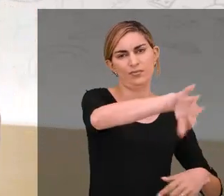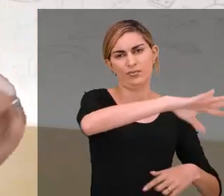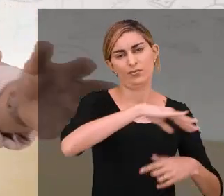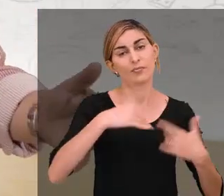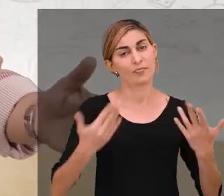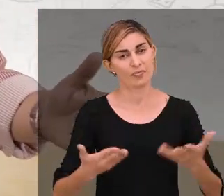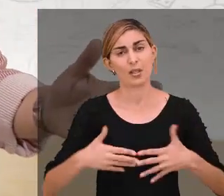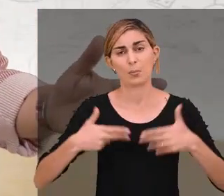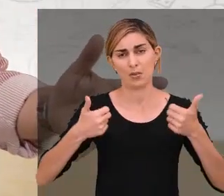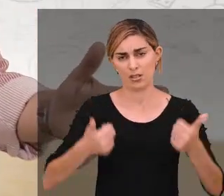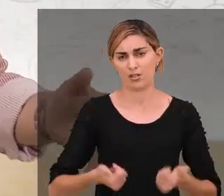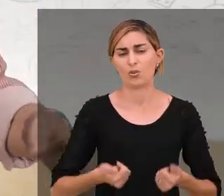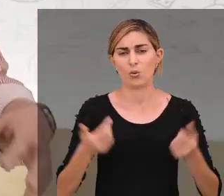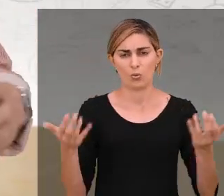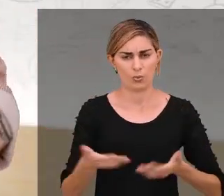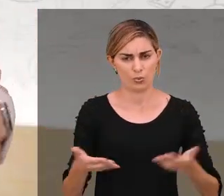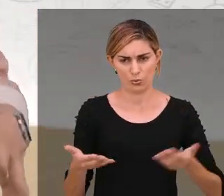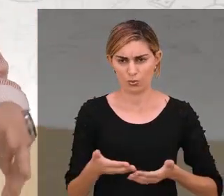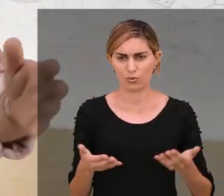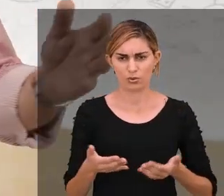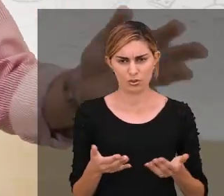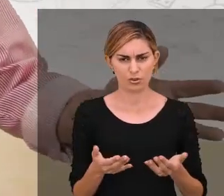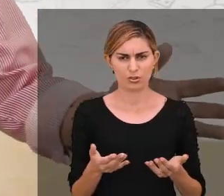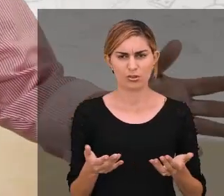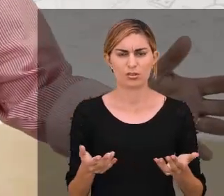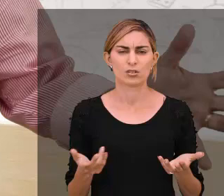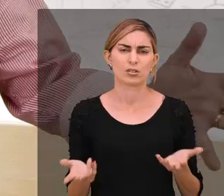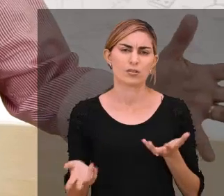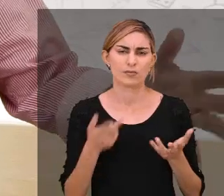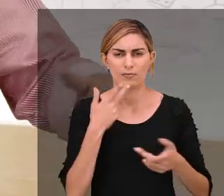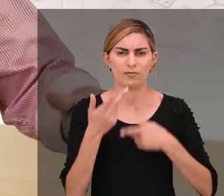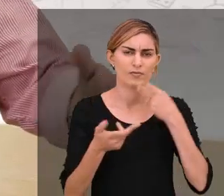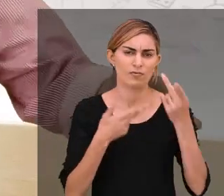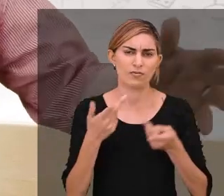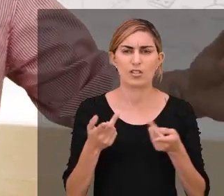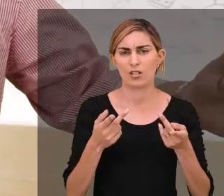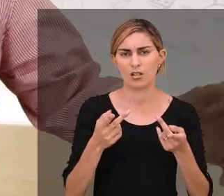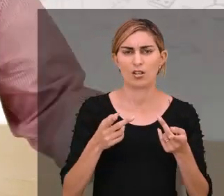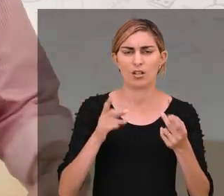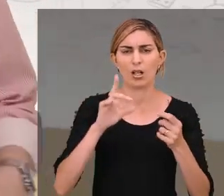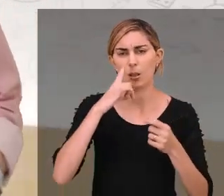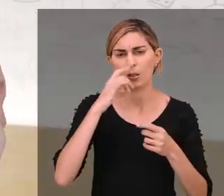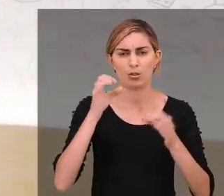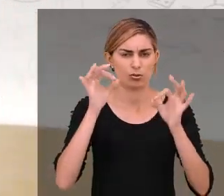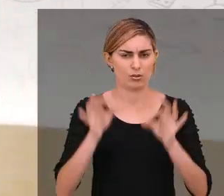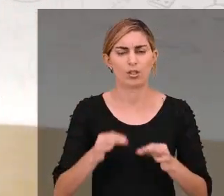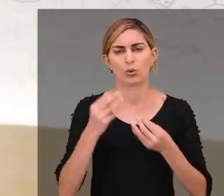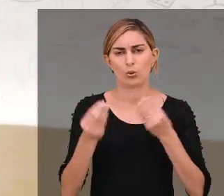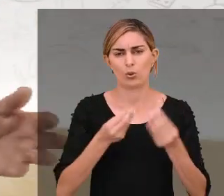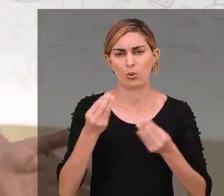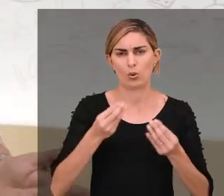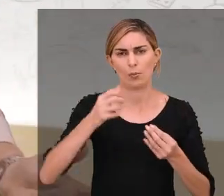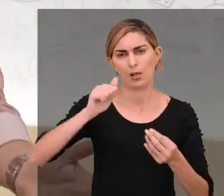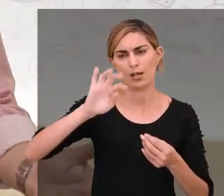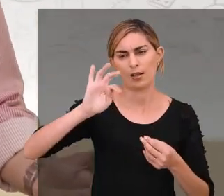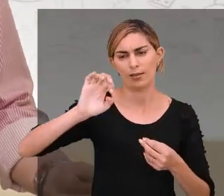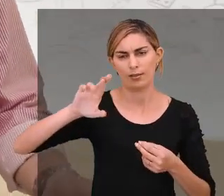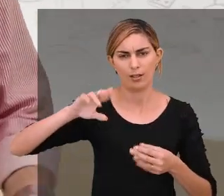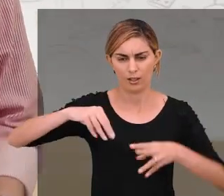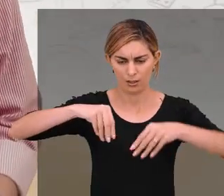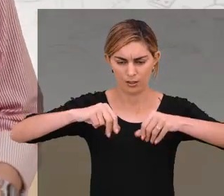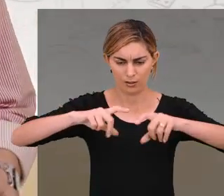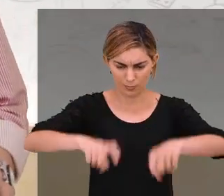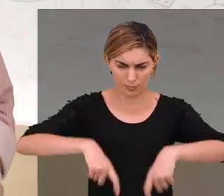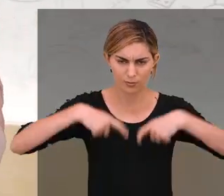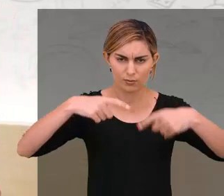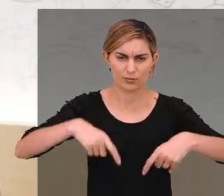a maneira mais adequada que a gente encontra hoje para esses, vamos dizer assim, para essa destinação final são os aterros sanitários. Os